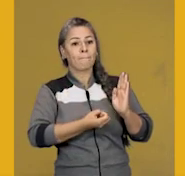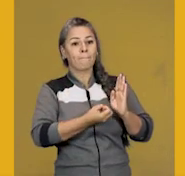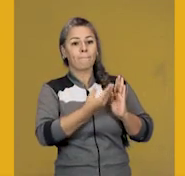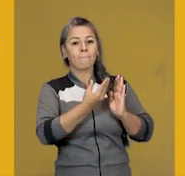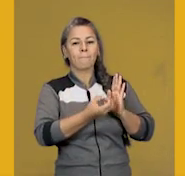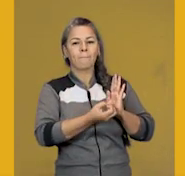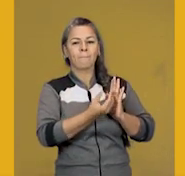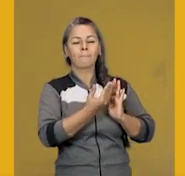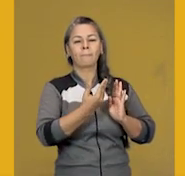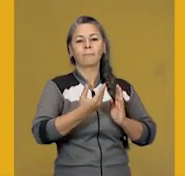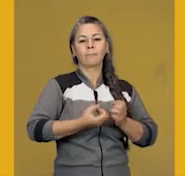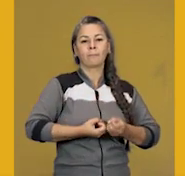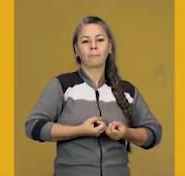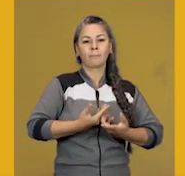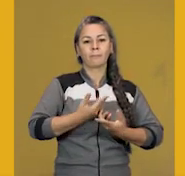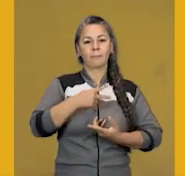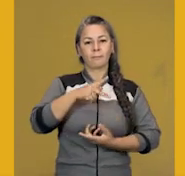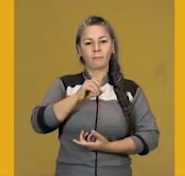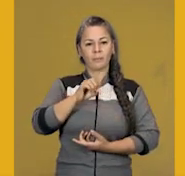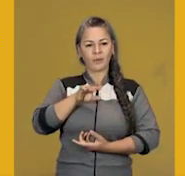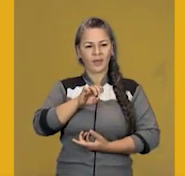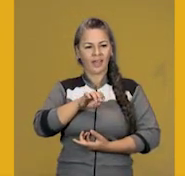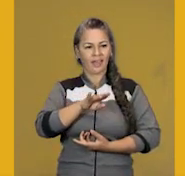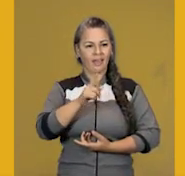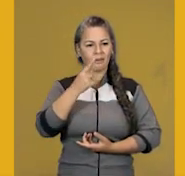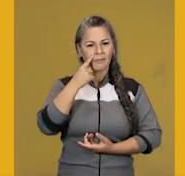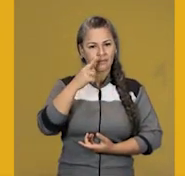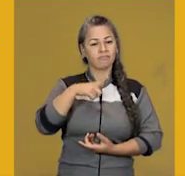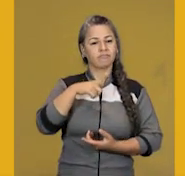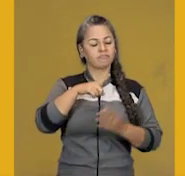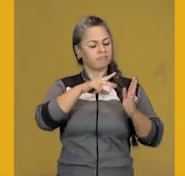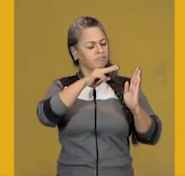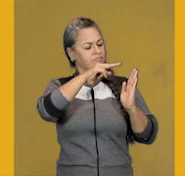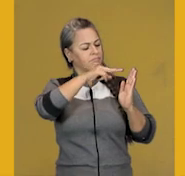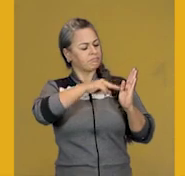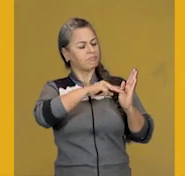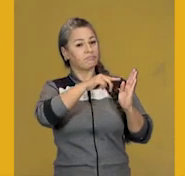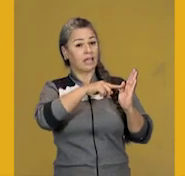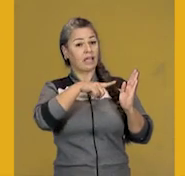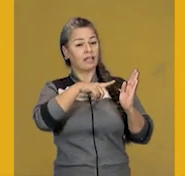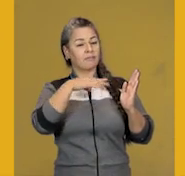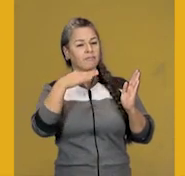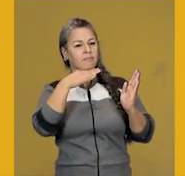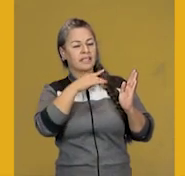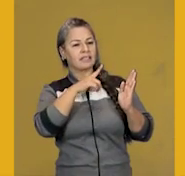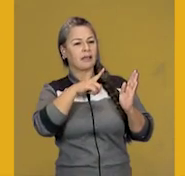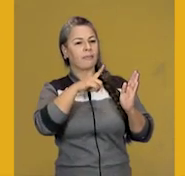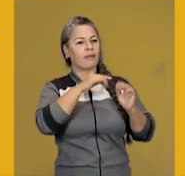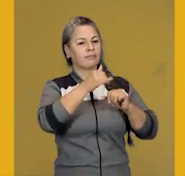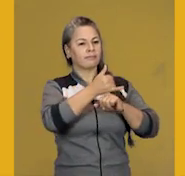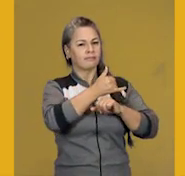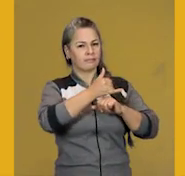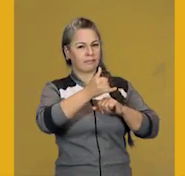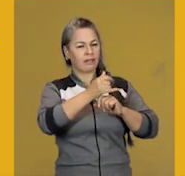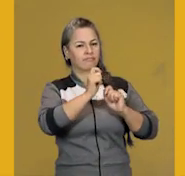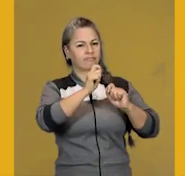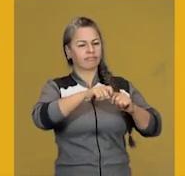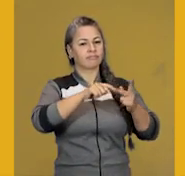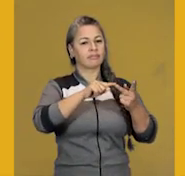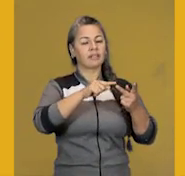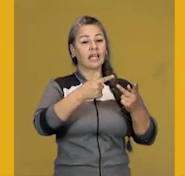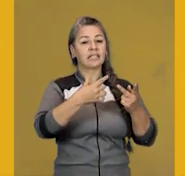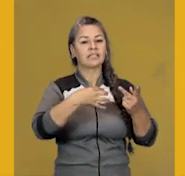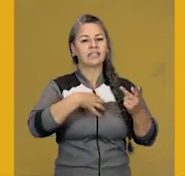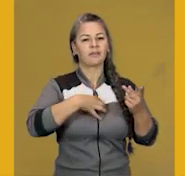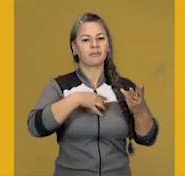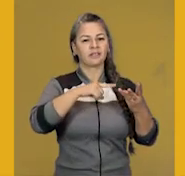efeitos produzidos pelo uso de recursos expressivos sonoros, semânticos, e é por isso